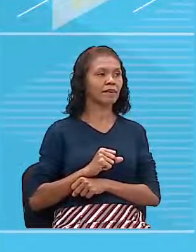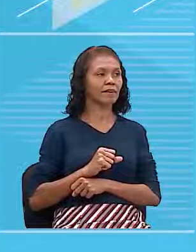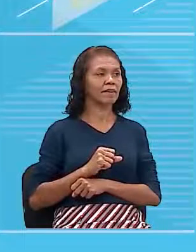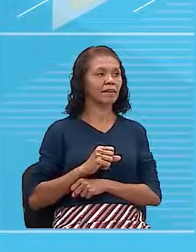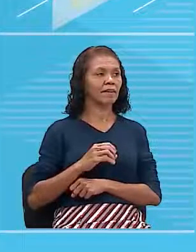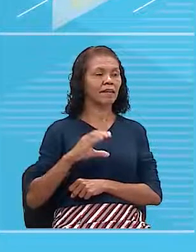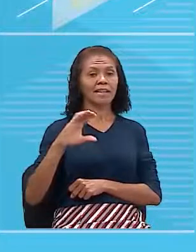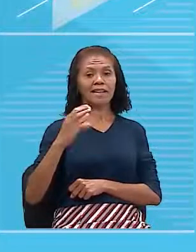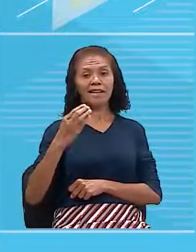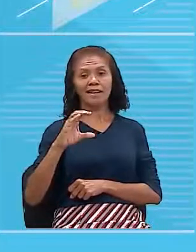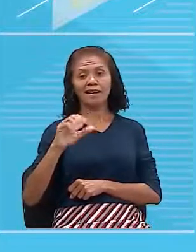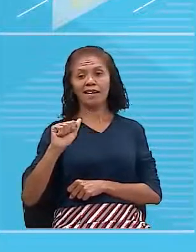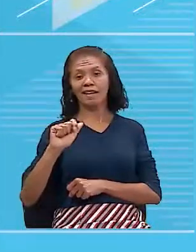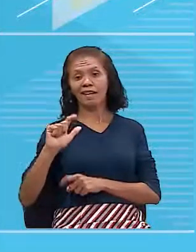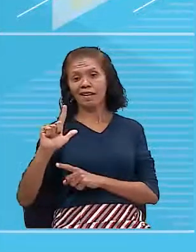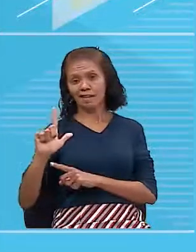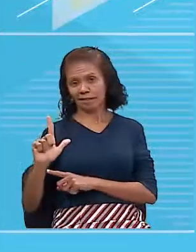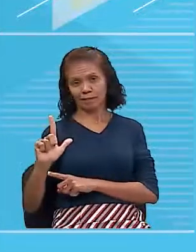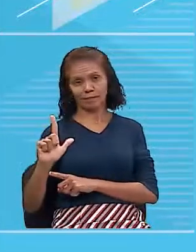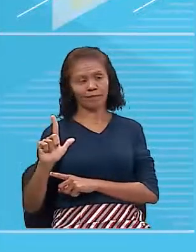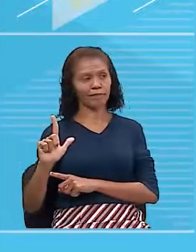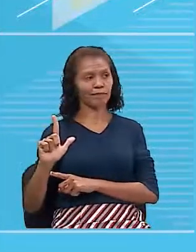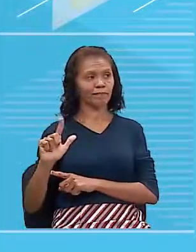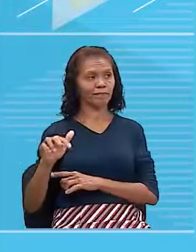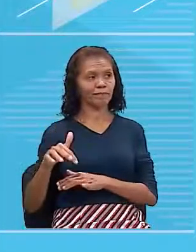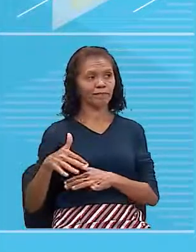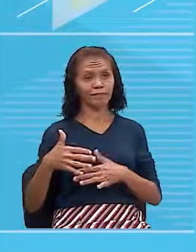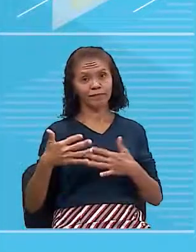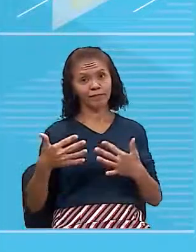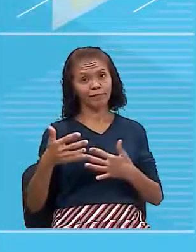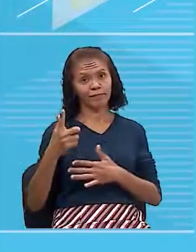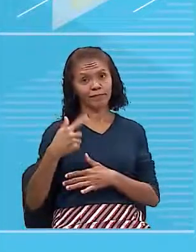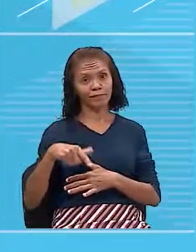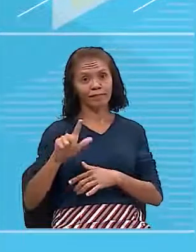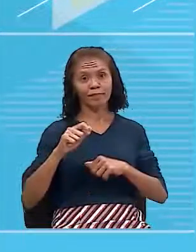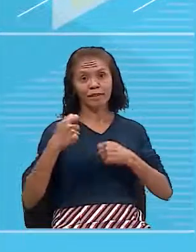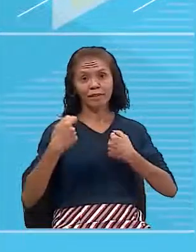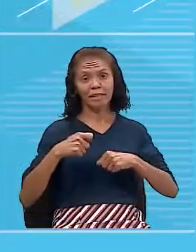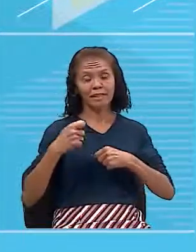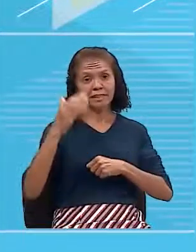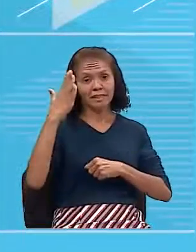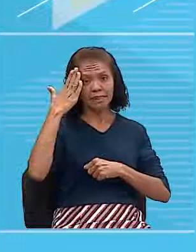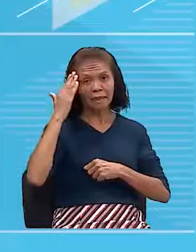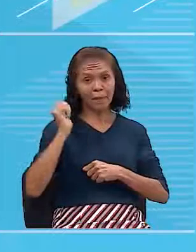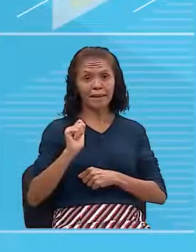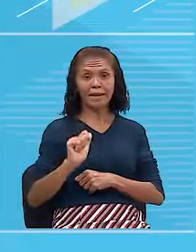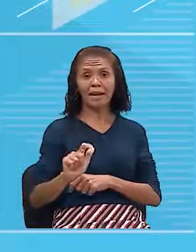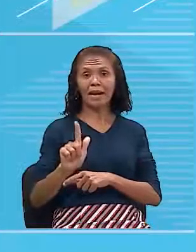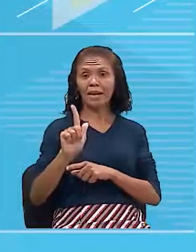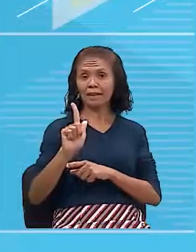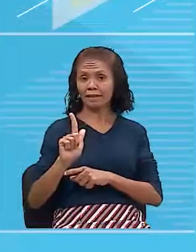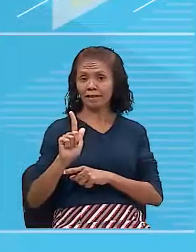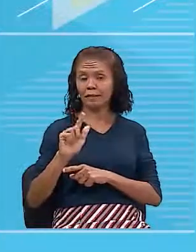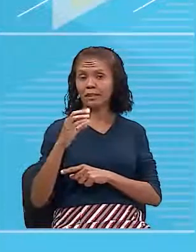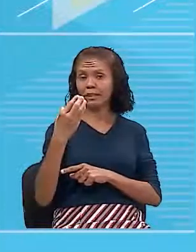calórico Então nesse primeiro momento você tem que ir atrás de saber quantos gramas de carboidratos